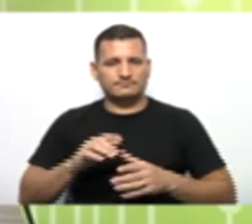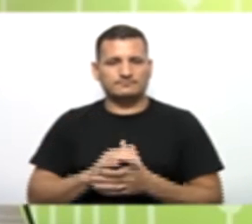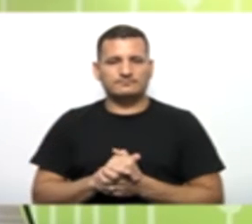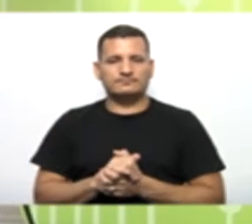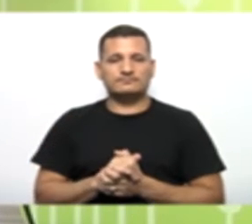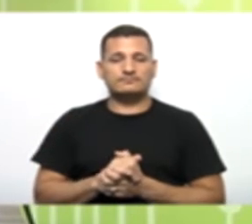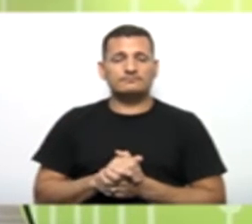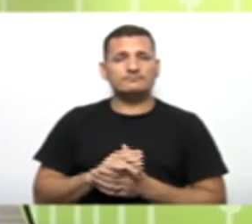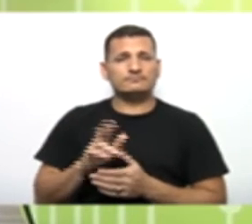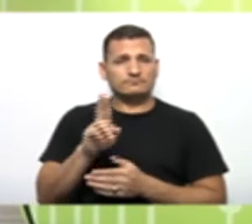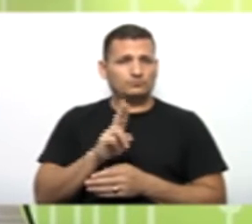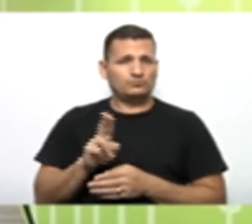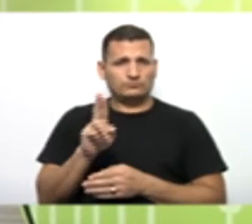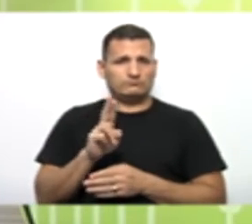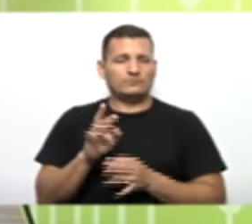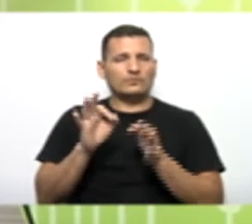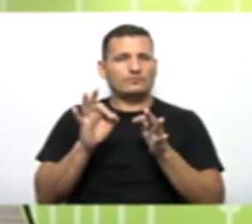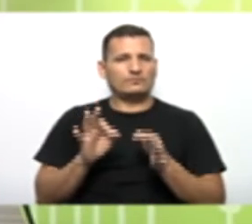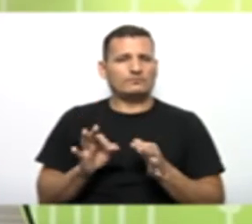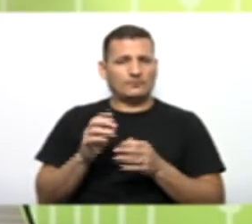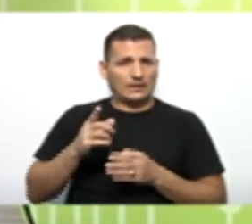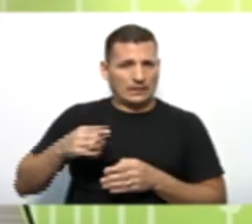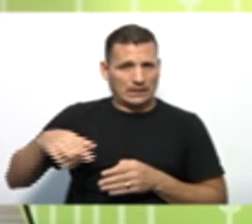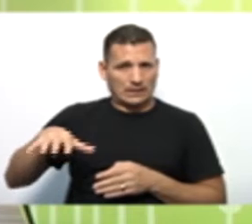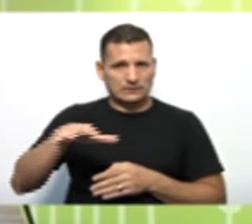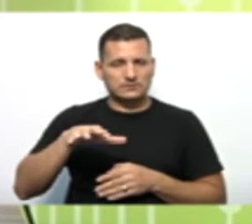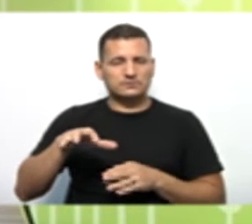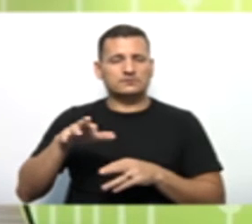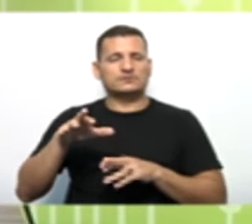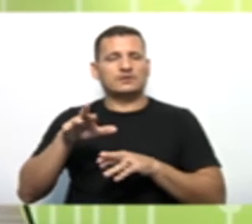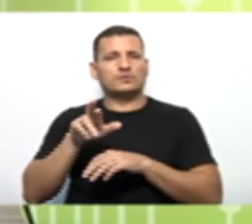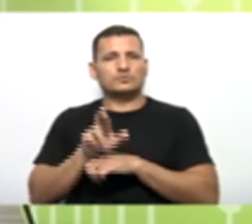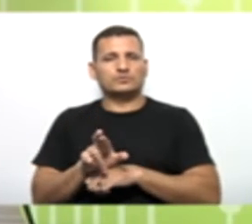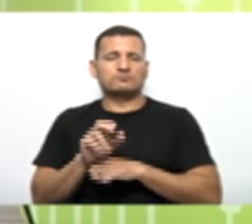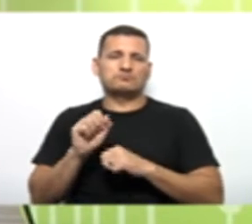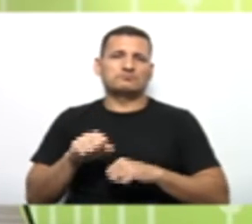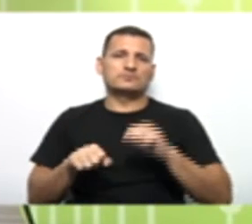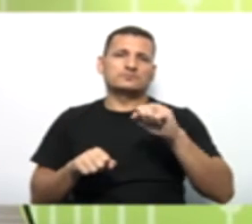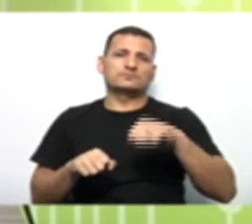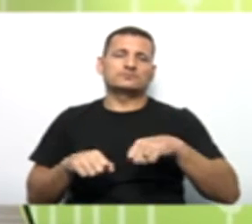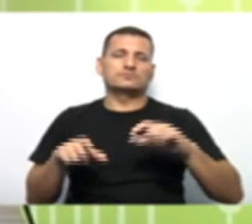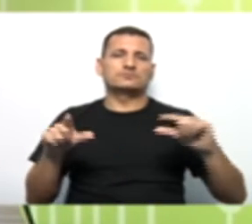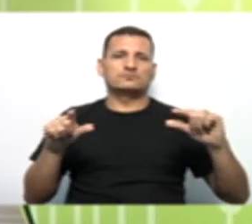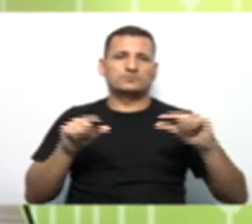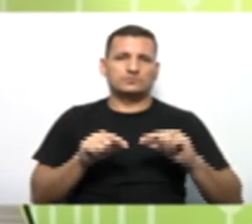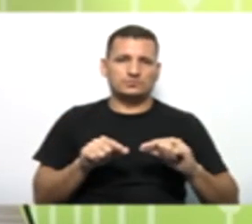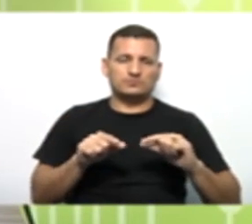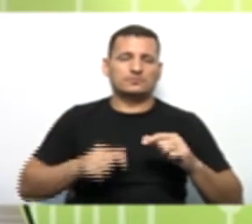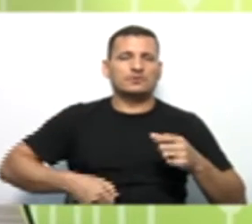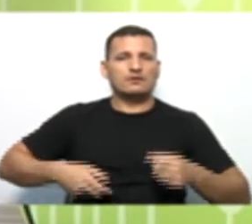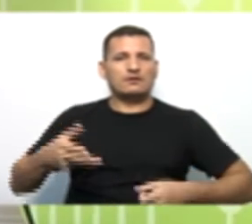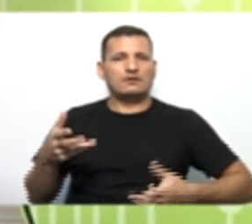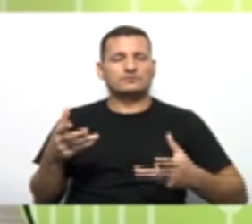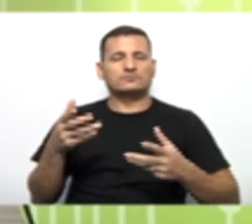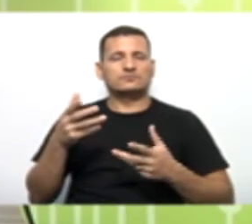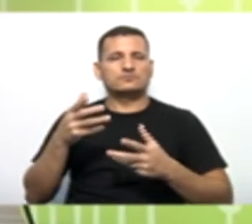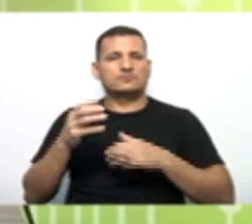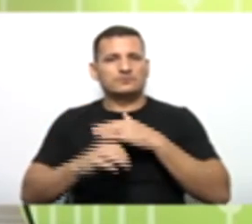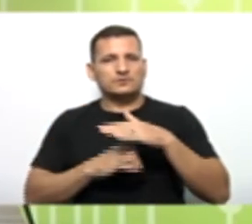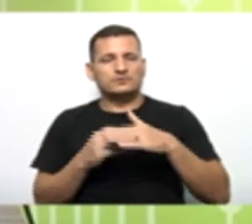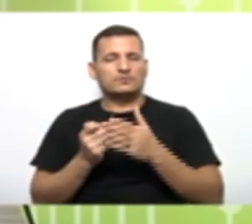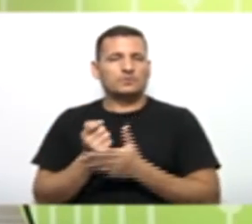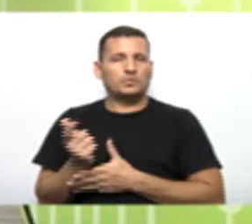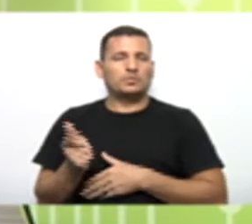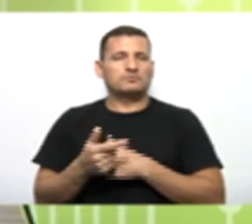uso racional desses recursos pode sim reduzir o custo da empresa com a compra de insumos, compra